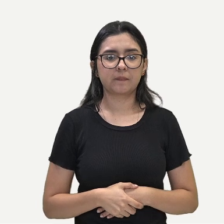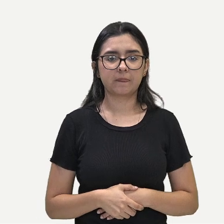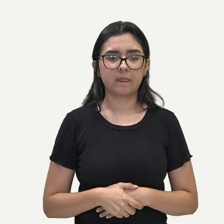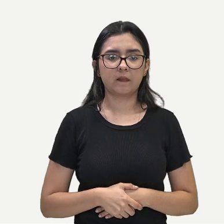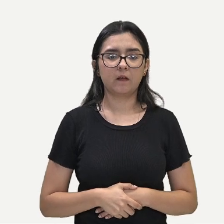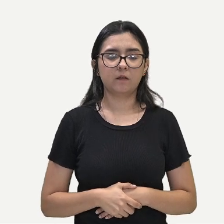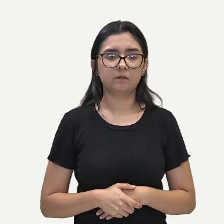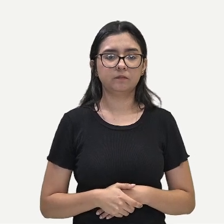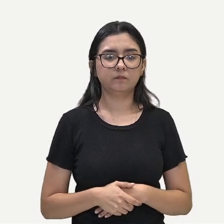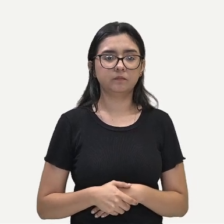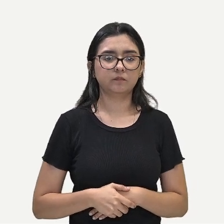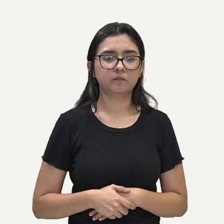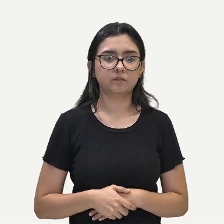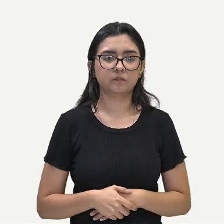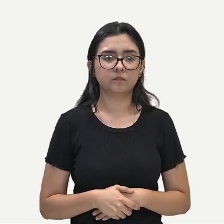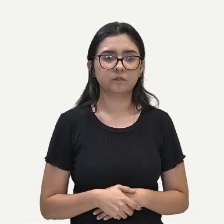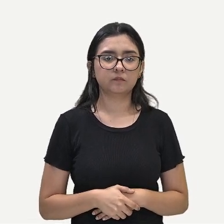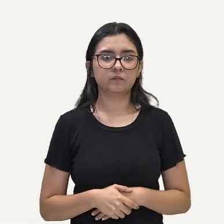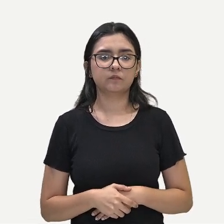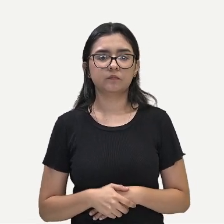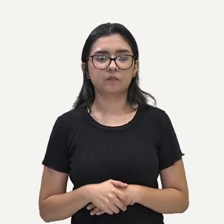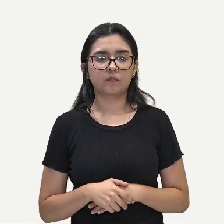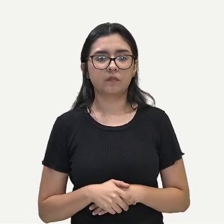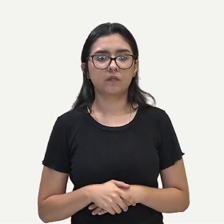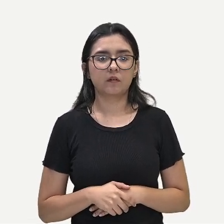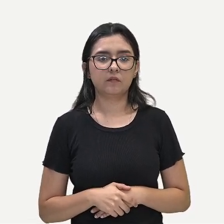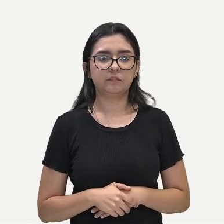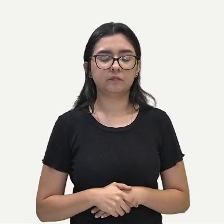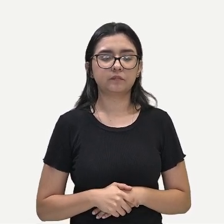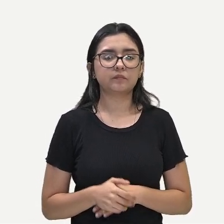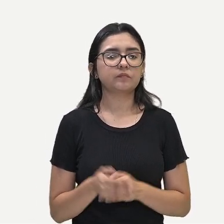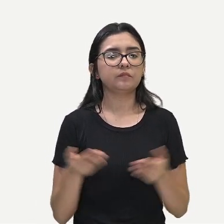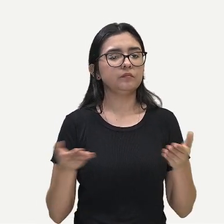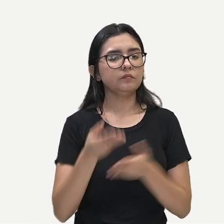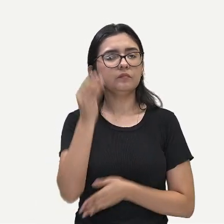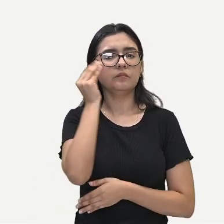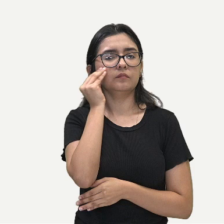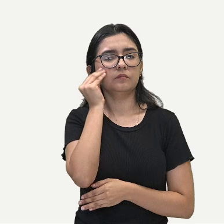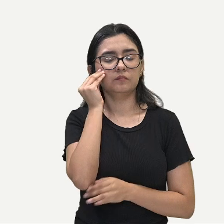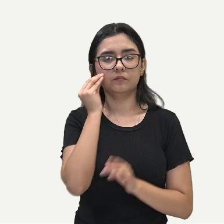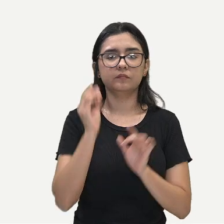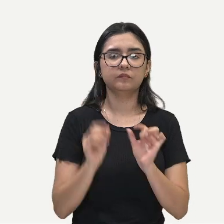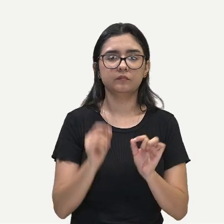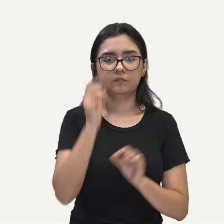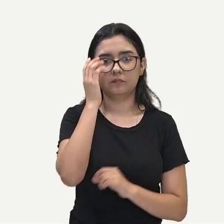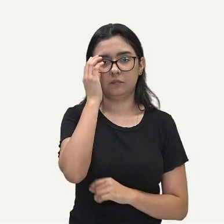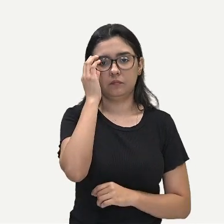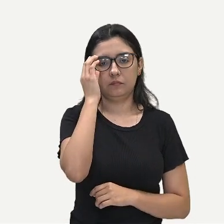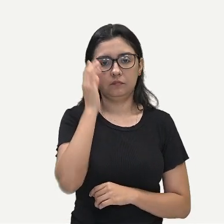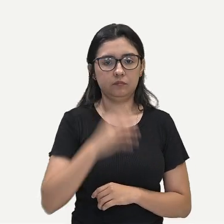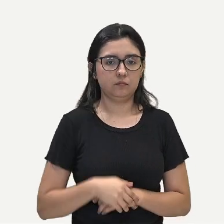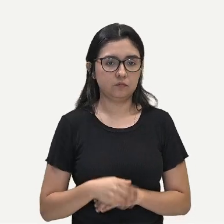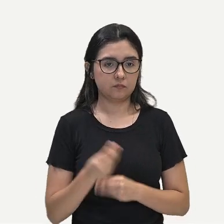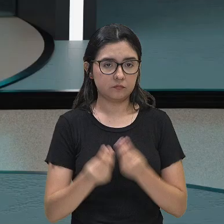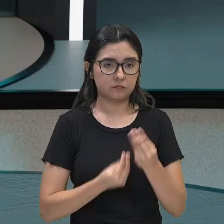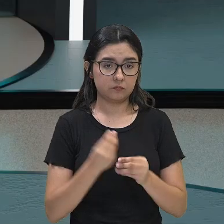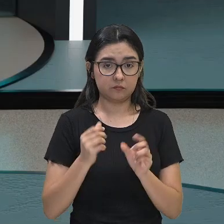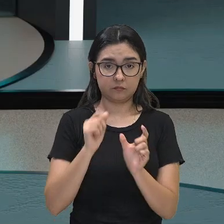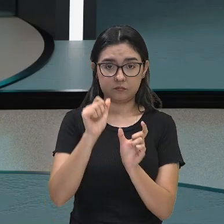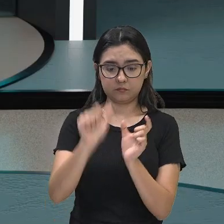E aí, nós temos essa forma repentina. Agora, vamos verificar a conjugação,